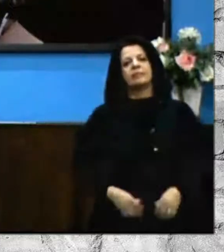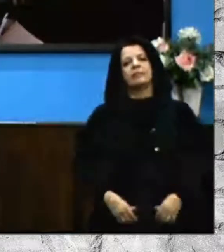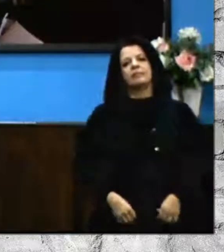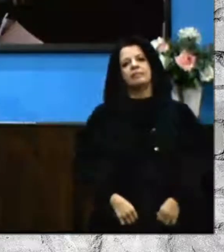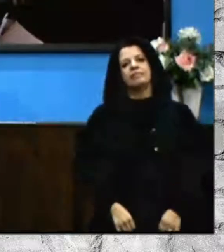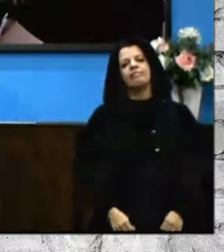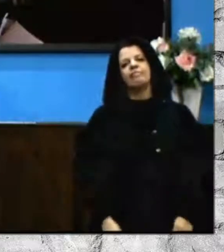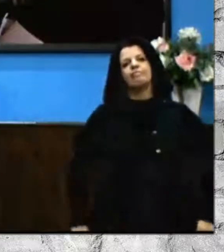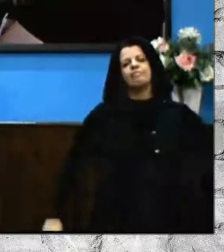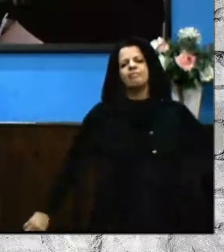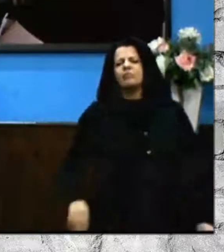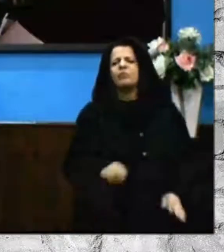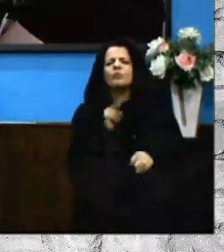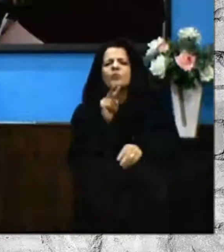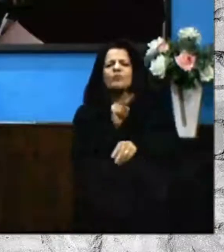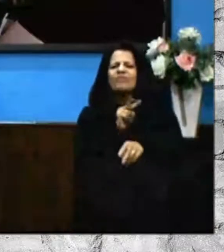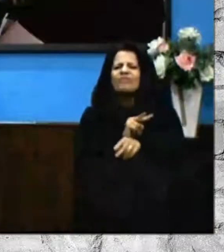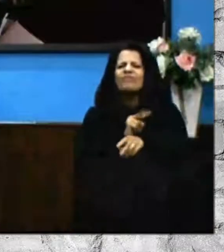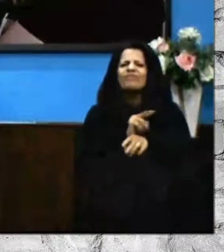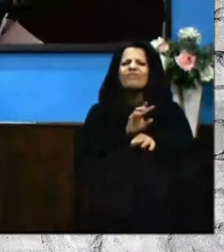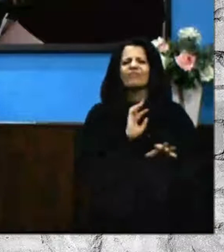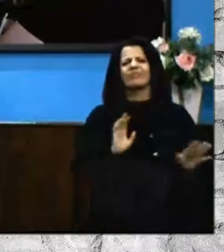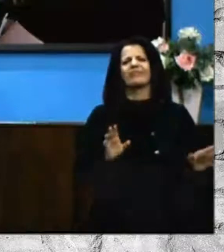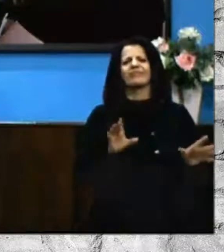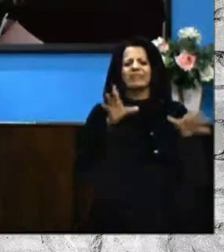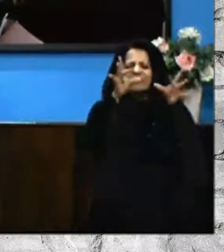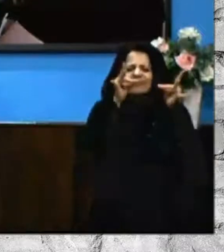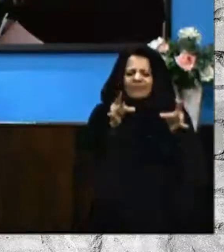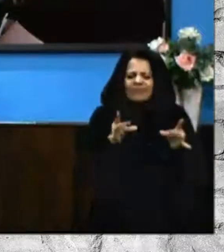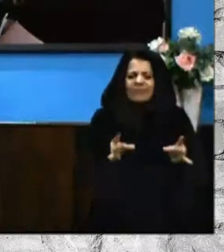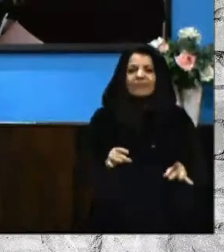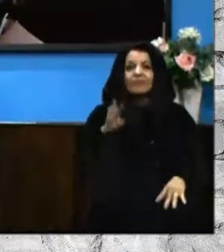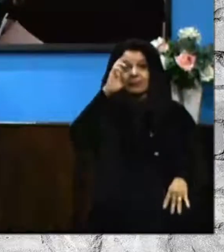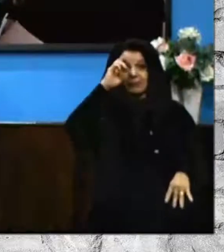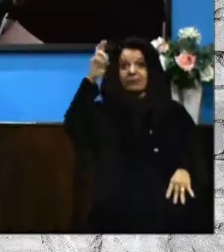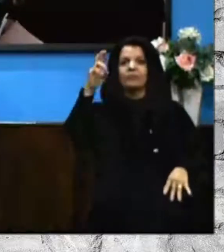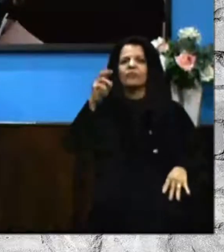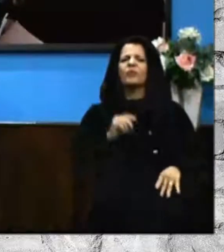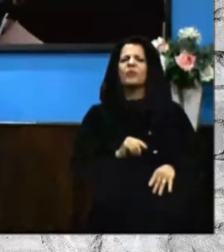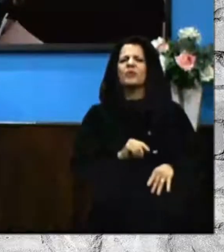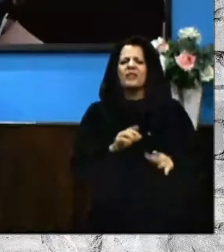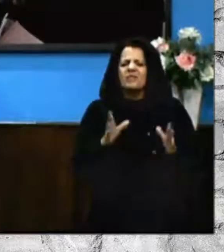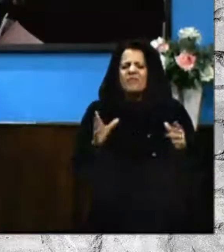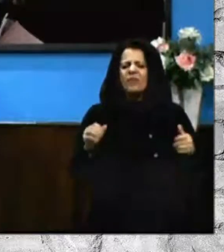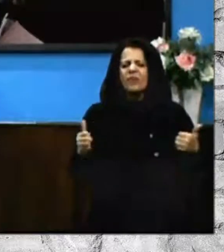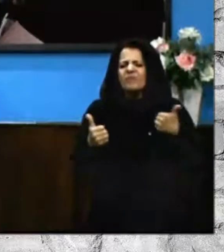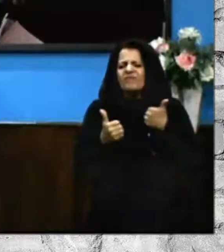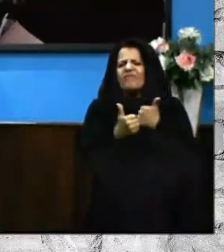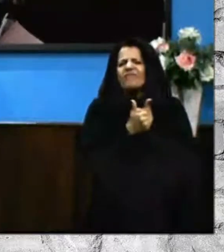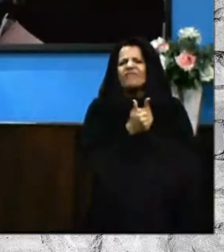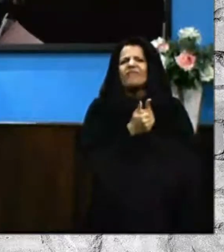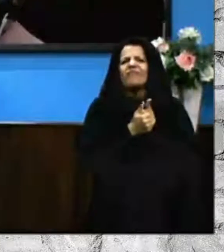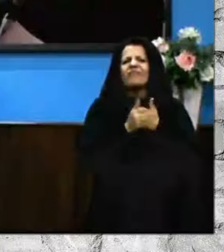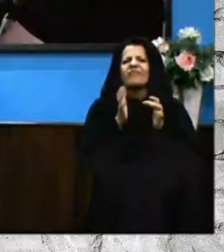o capricho do Senhor no zelo escriturístico, o apego do Senhor ao Pai, e queira